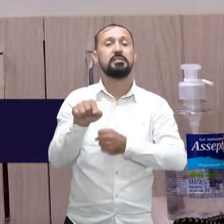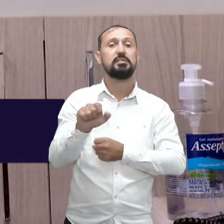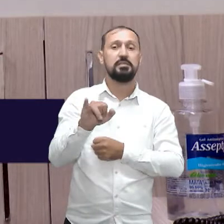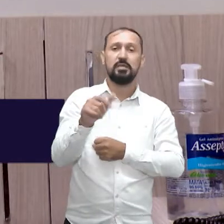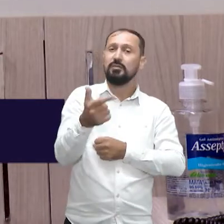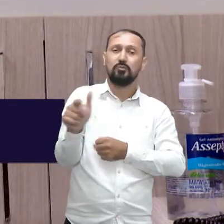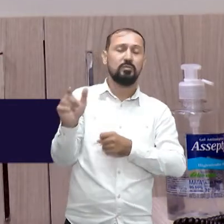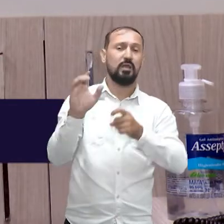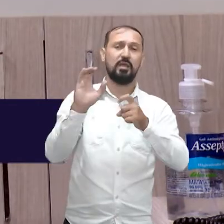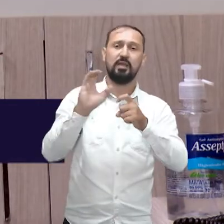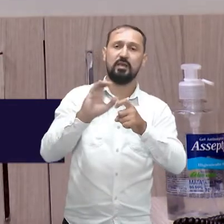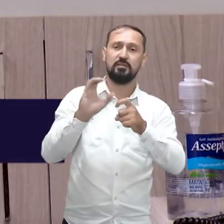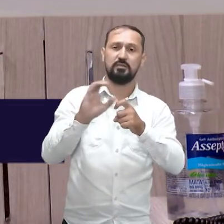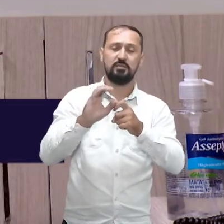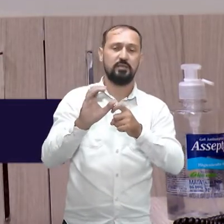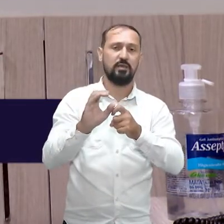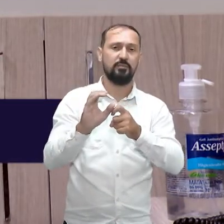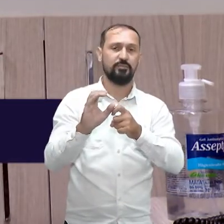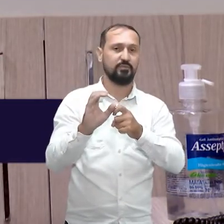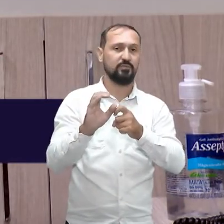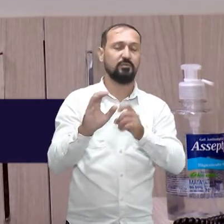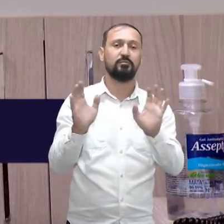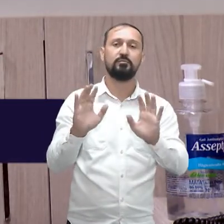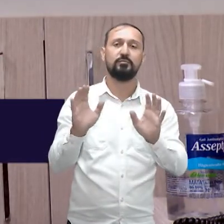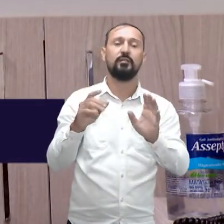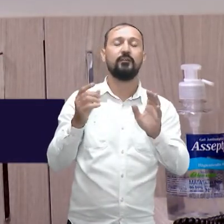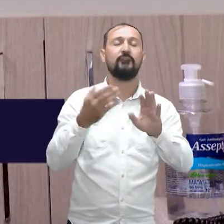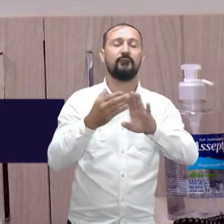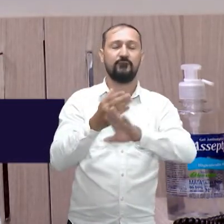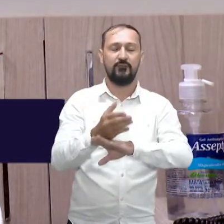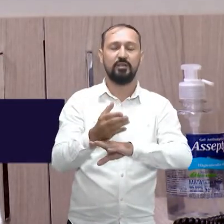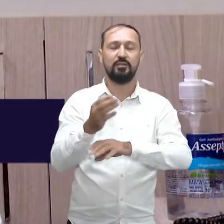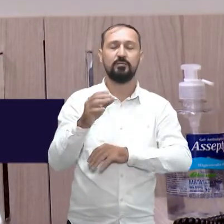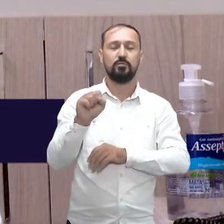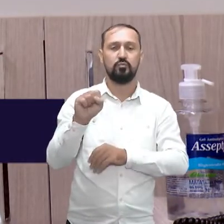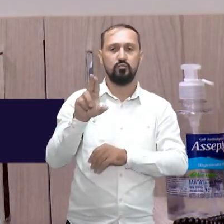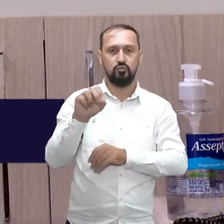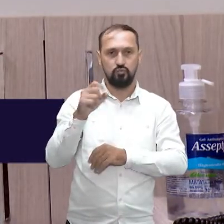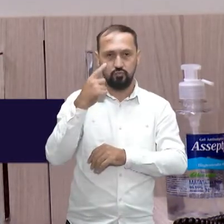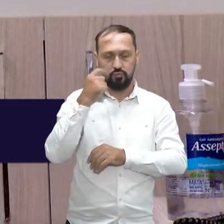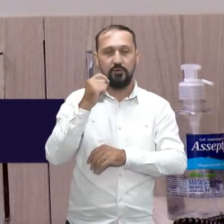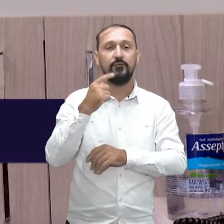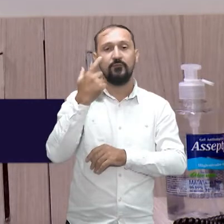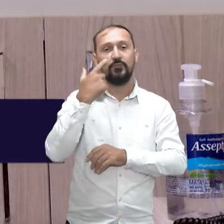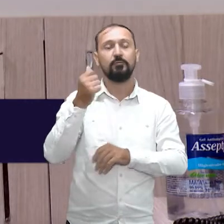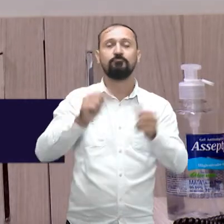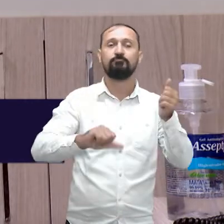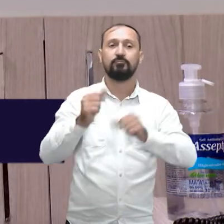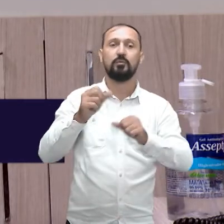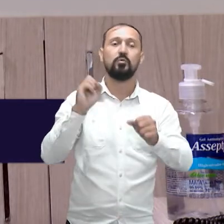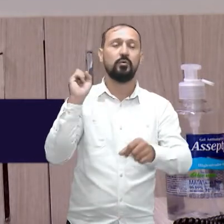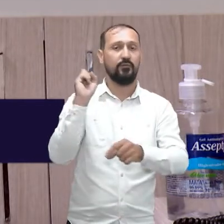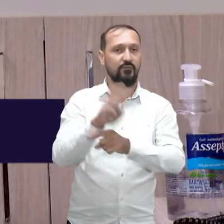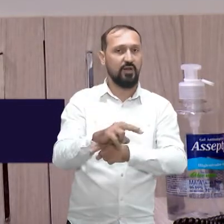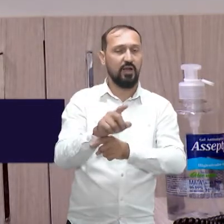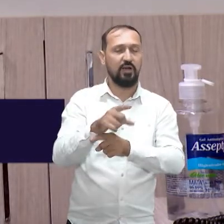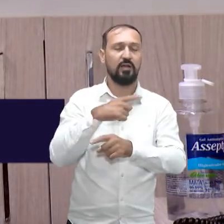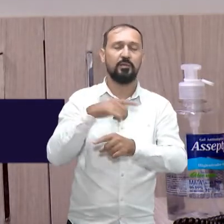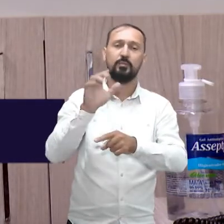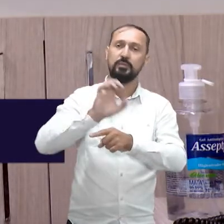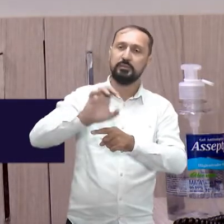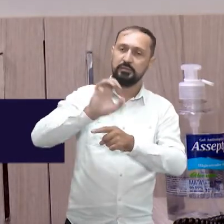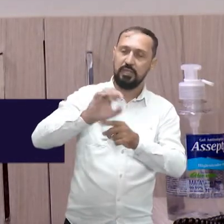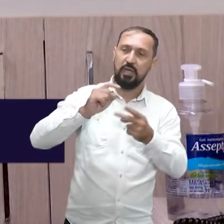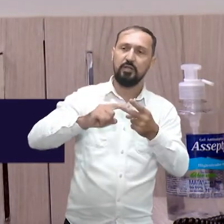dar retaguarda, se o paciente não tem CACEMES, por exemplo, não é beneficiário da CACEMES, vai para o Sistema Único de Saúde via regulação de